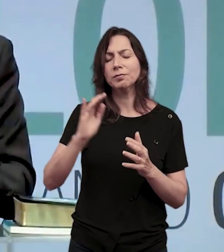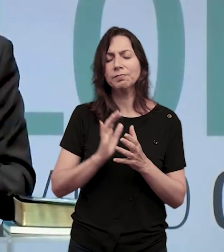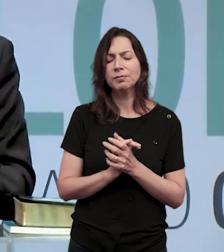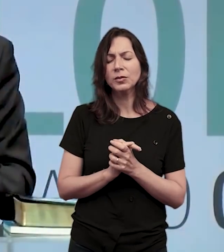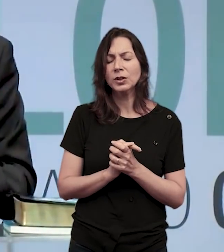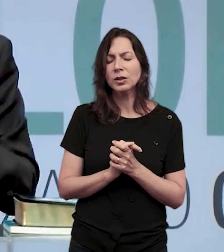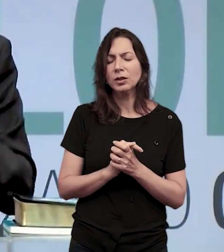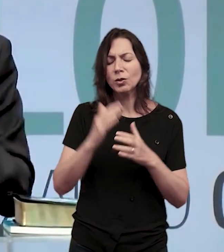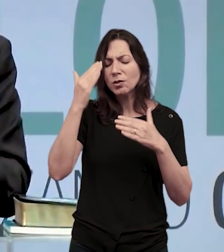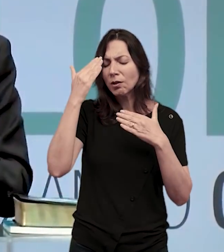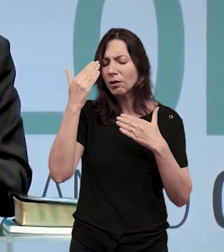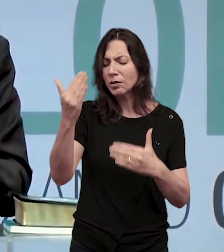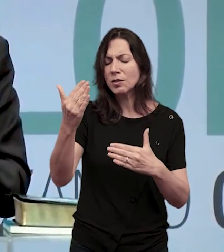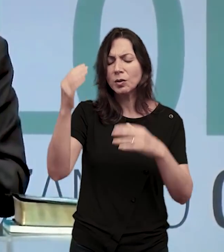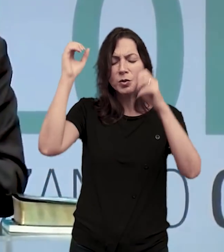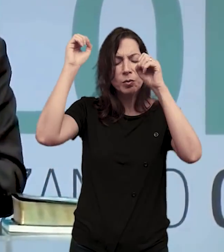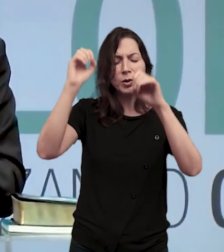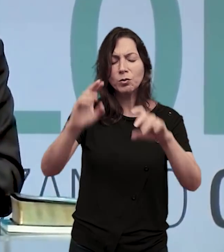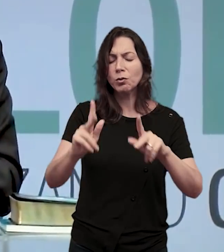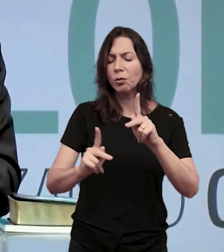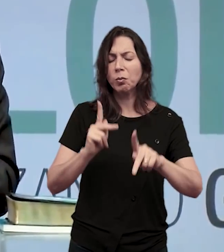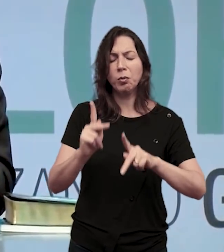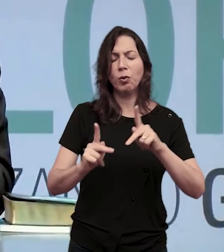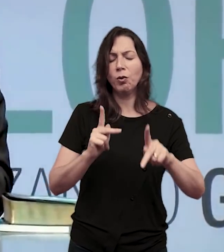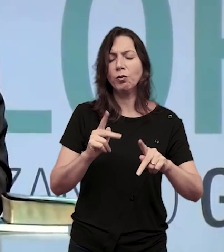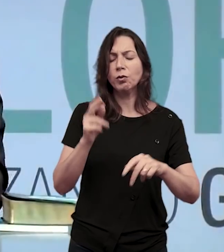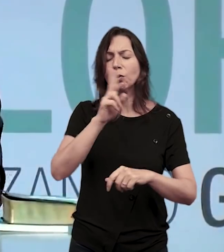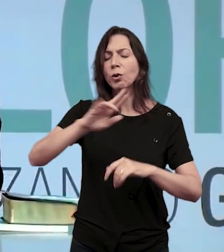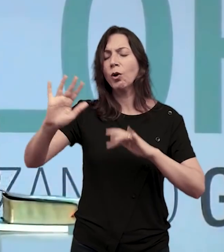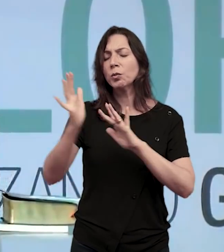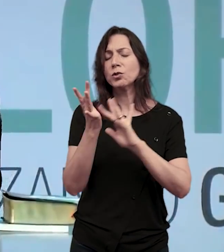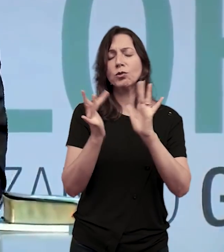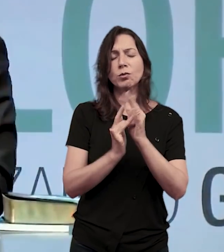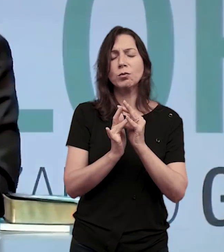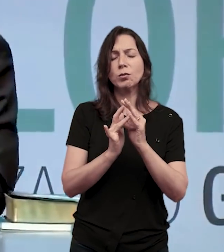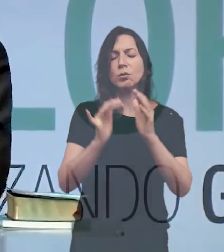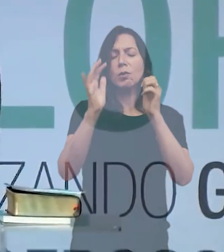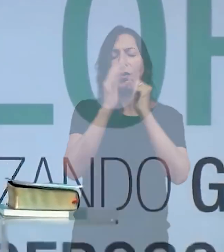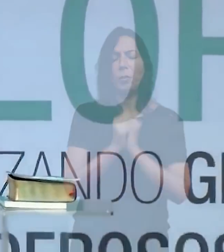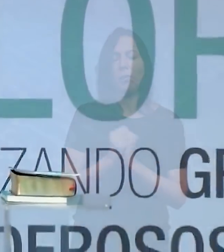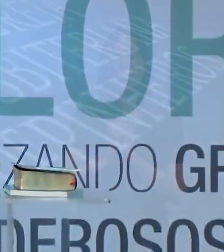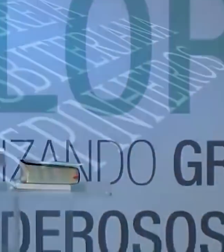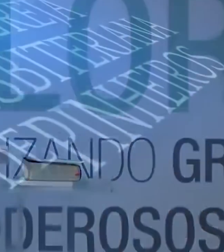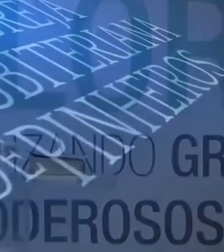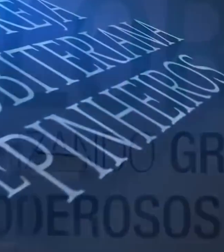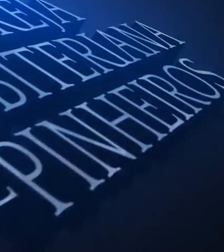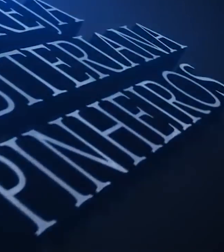Teu nome. Abençoa o Teu povo, em nome de Jesus, amém.